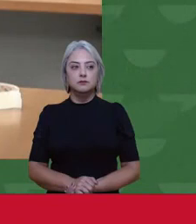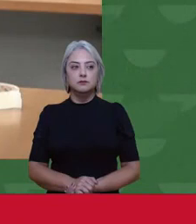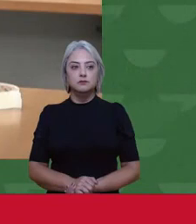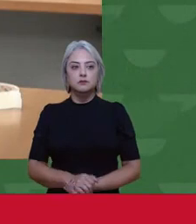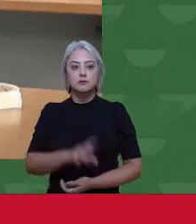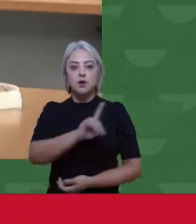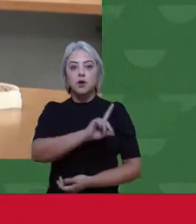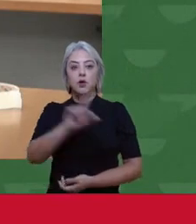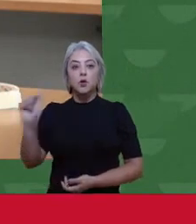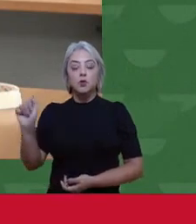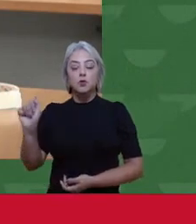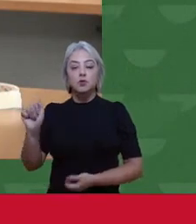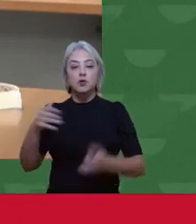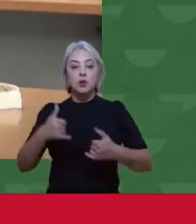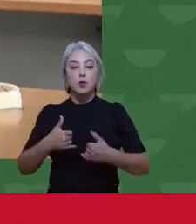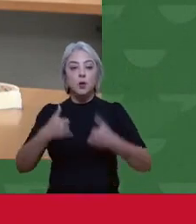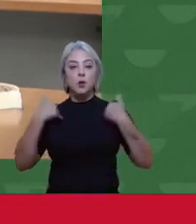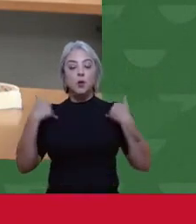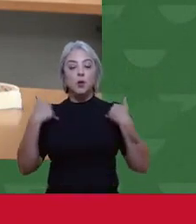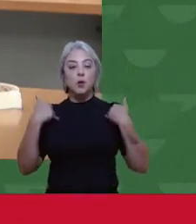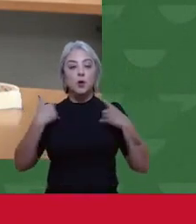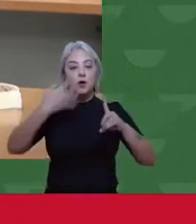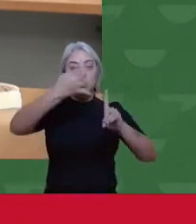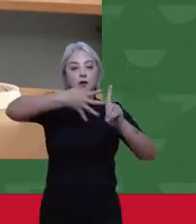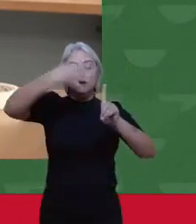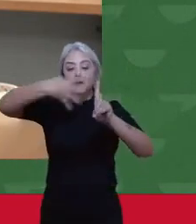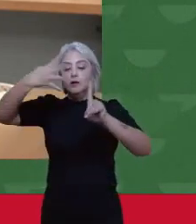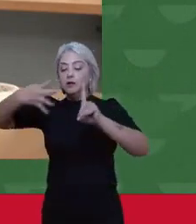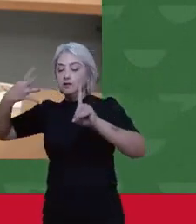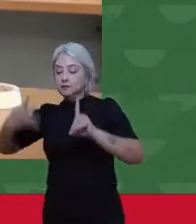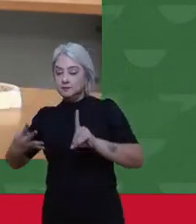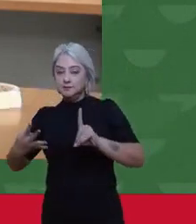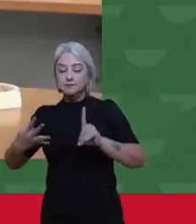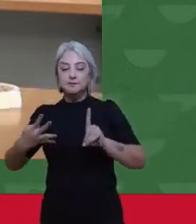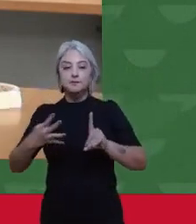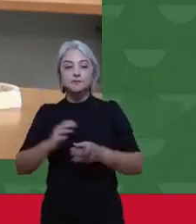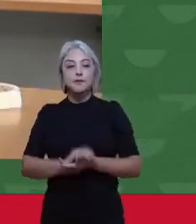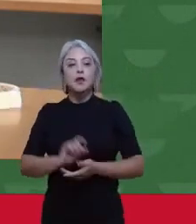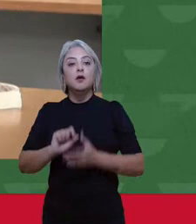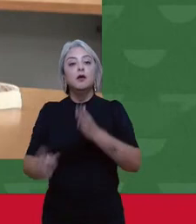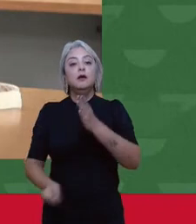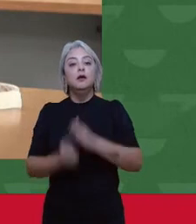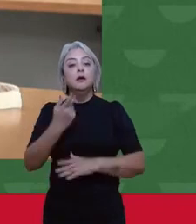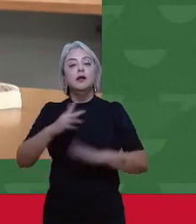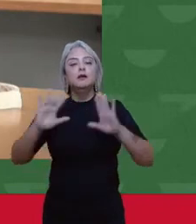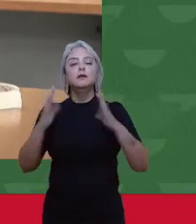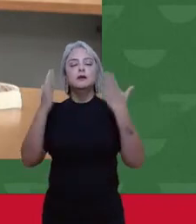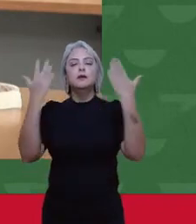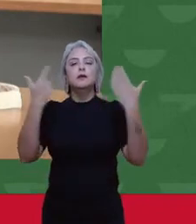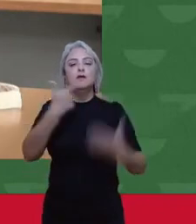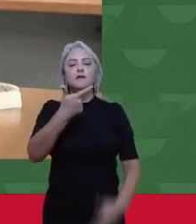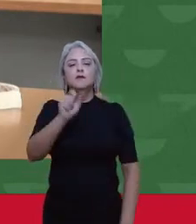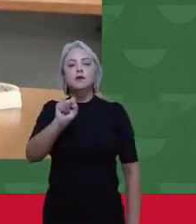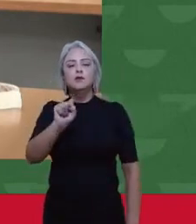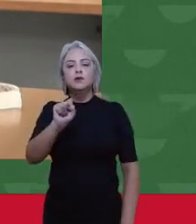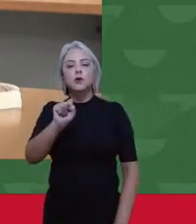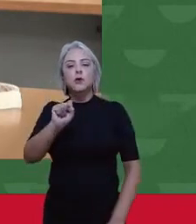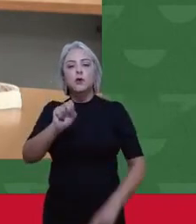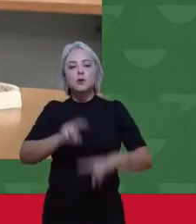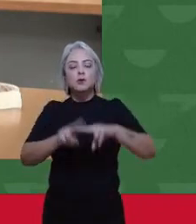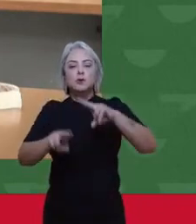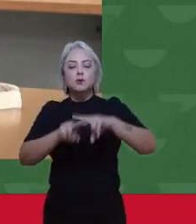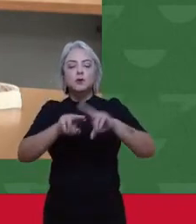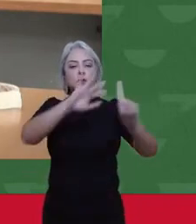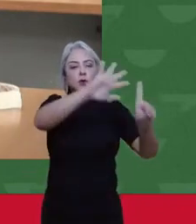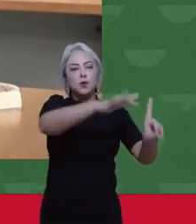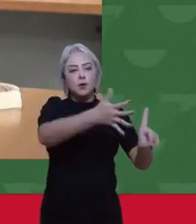O Dia do Orgulho LGBTQIA+, foi criado e celebrado em 28 de junho em homenagem a